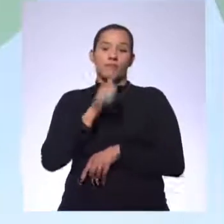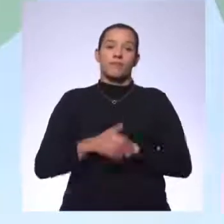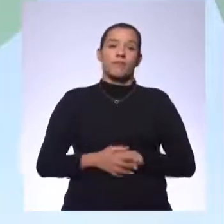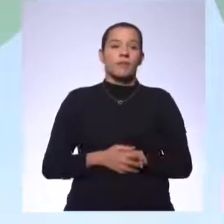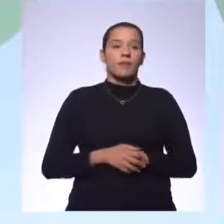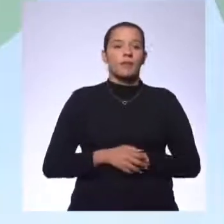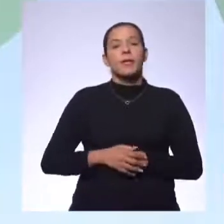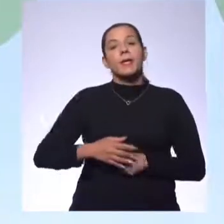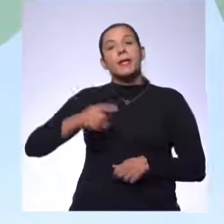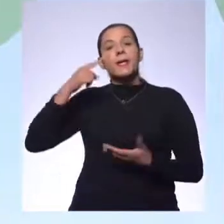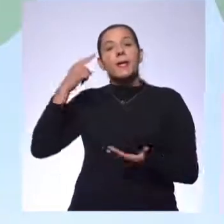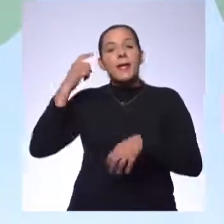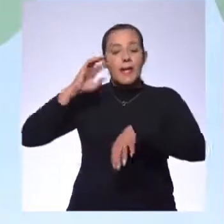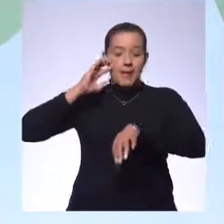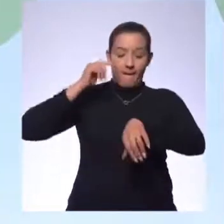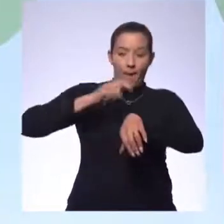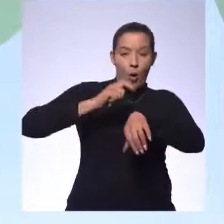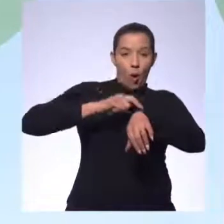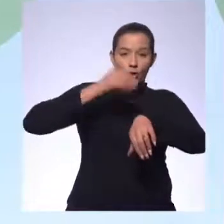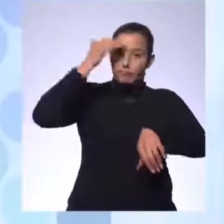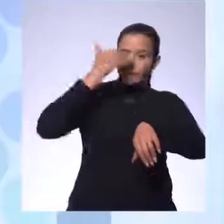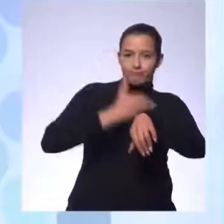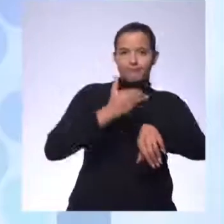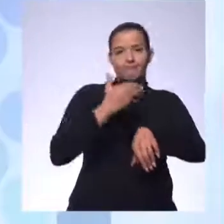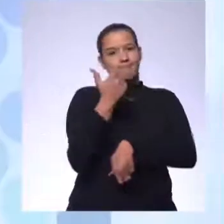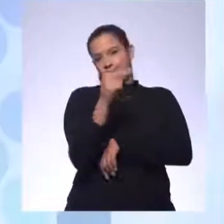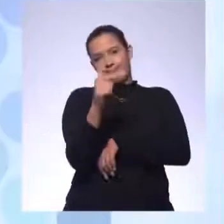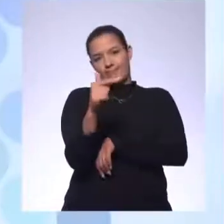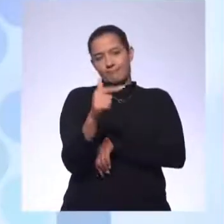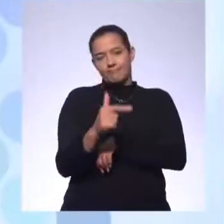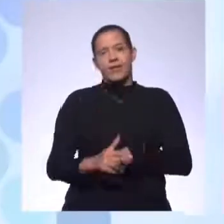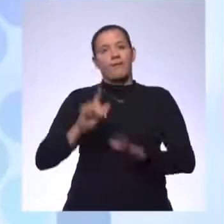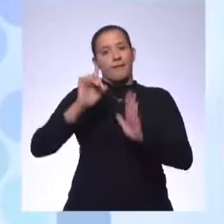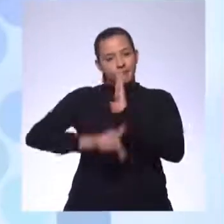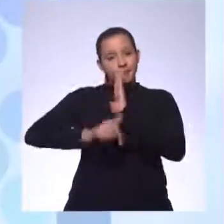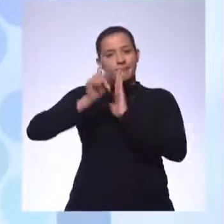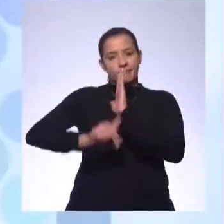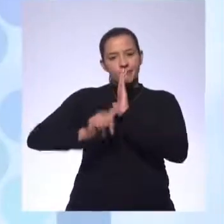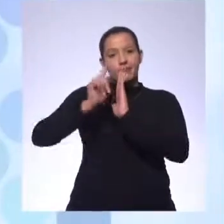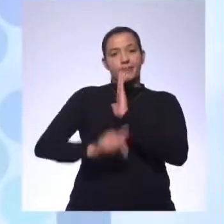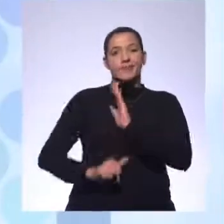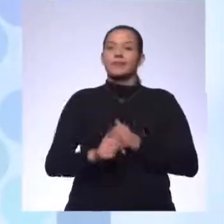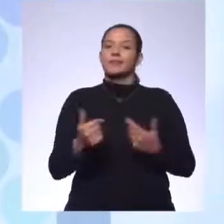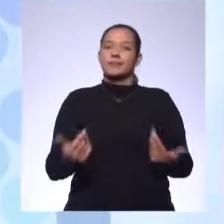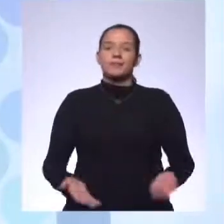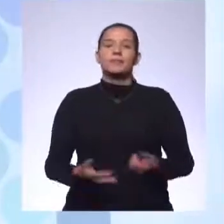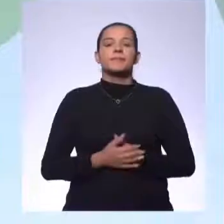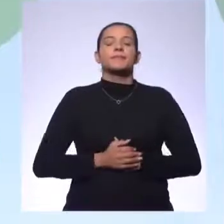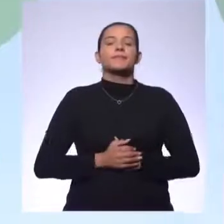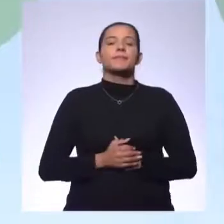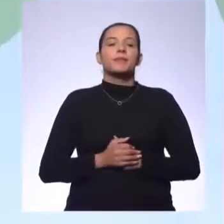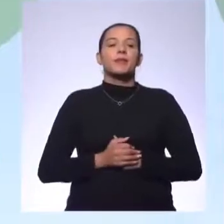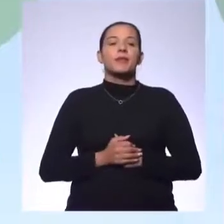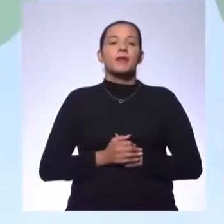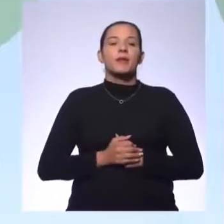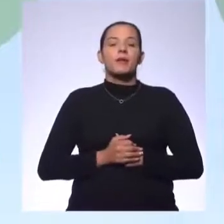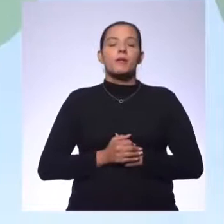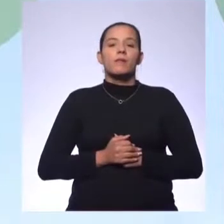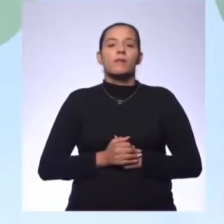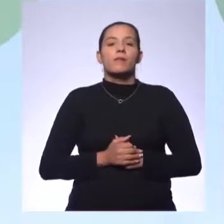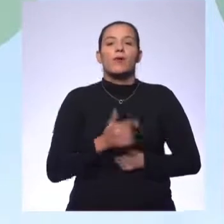pontual. Professora, Exatamente. Ele se declara, olha, eu não sou pontual. Se eu fosse pontual, eu não teria o aluno perdido. Vitor falou, deixa eu